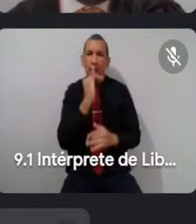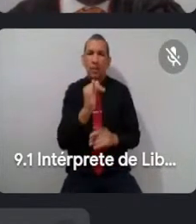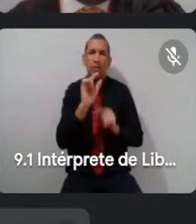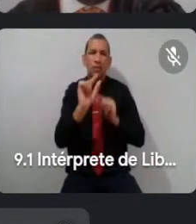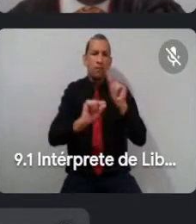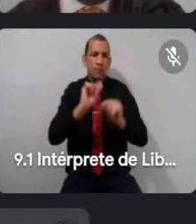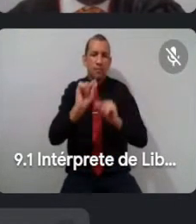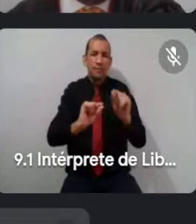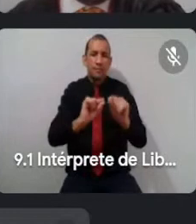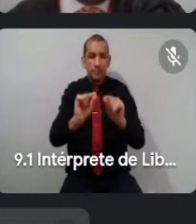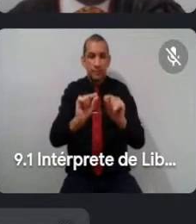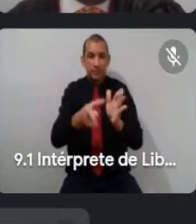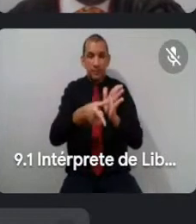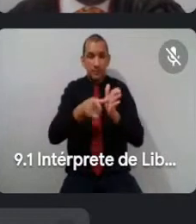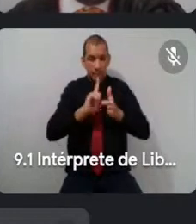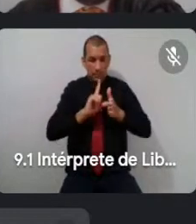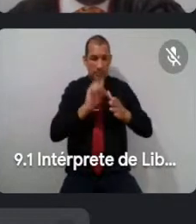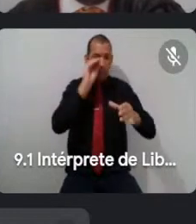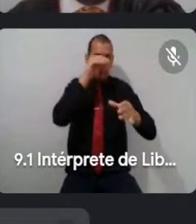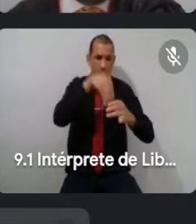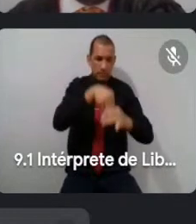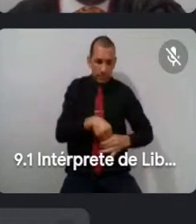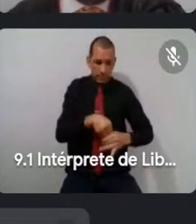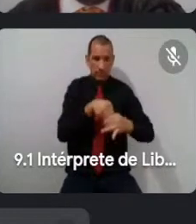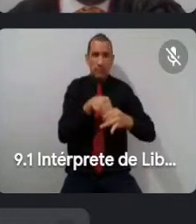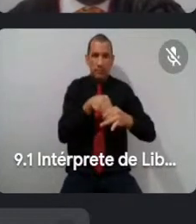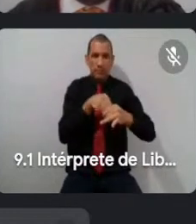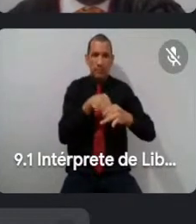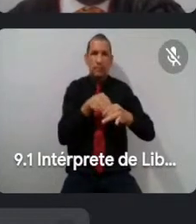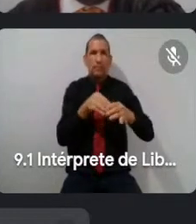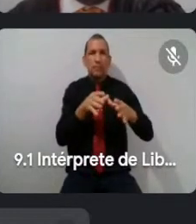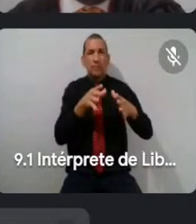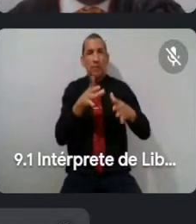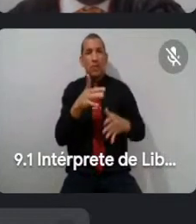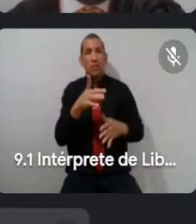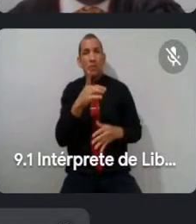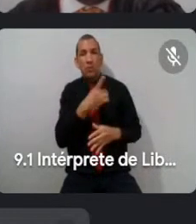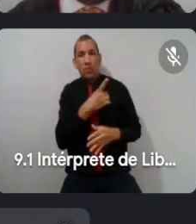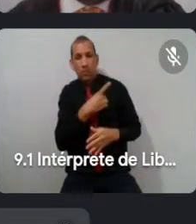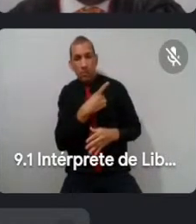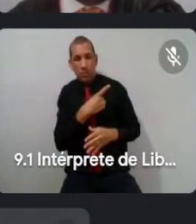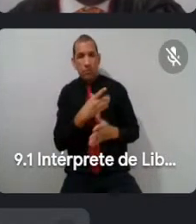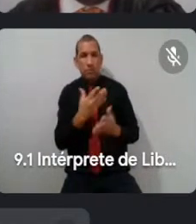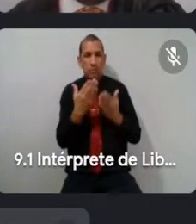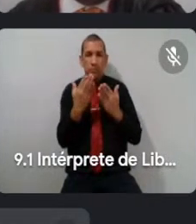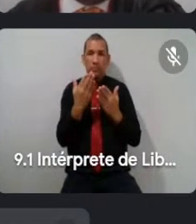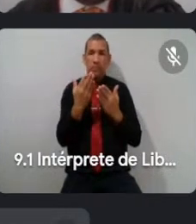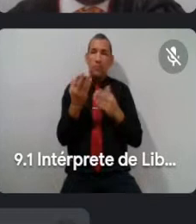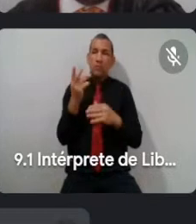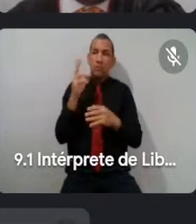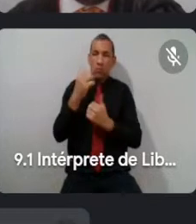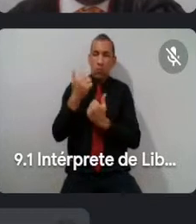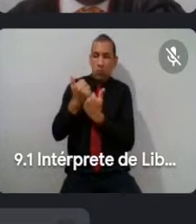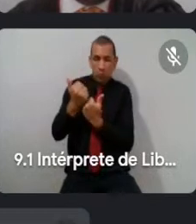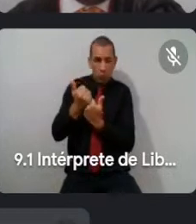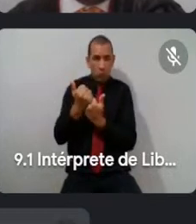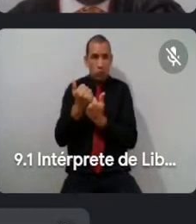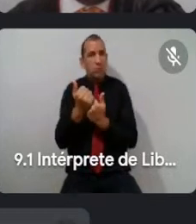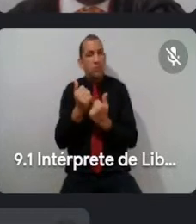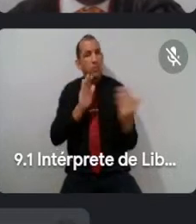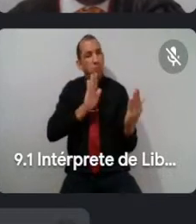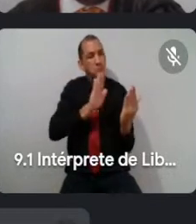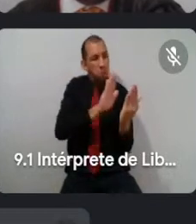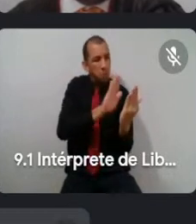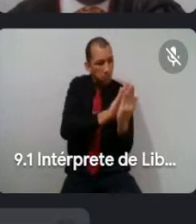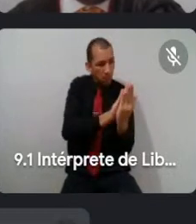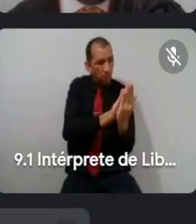seguinte que antes das eleições embargador Harmonia foram procurados pelo então candidato a vice seu Rio Grande Fidélis